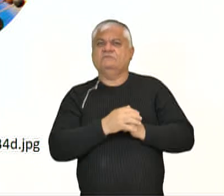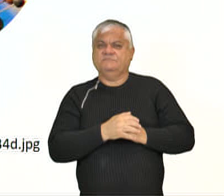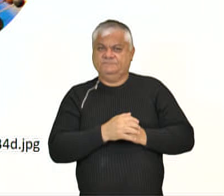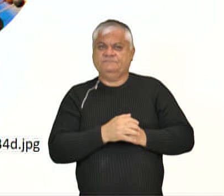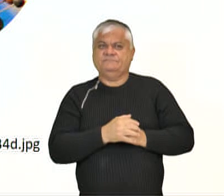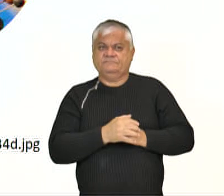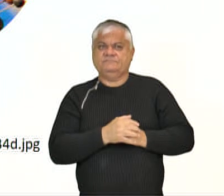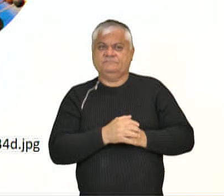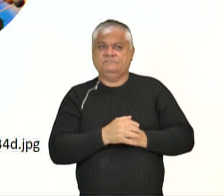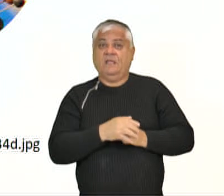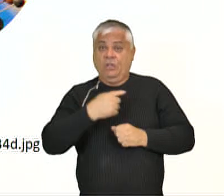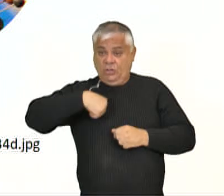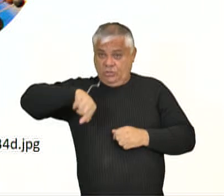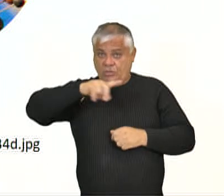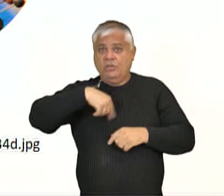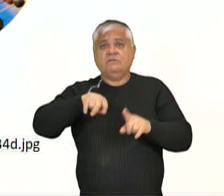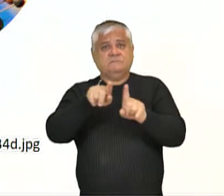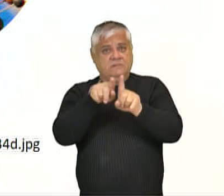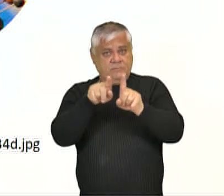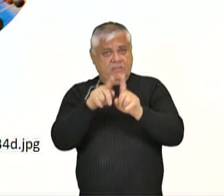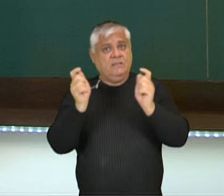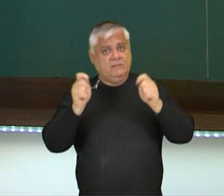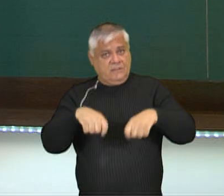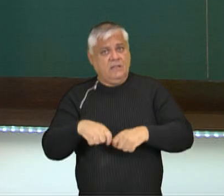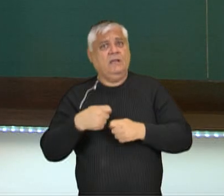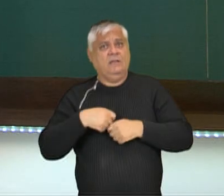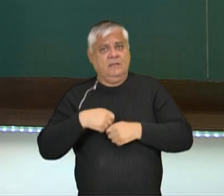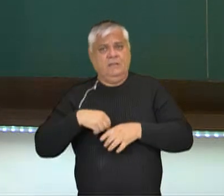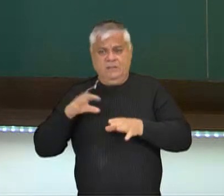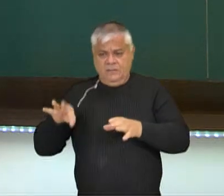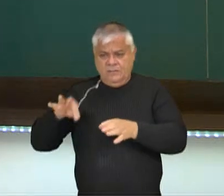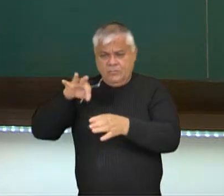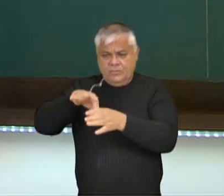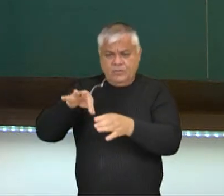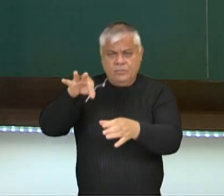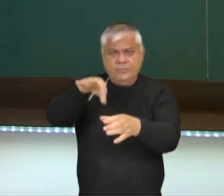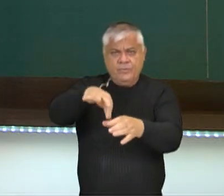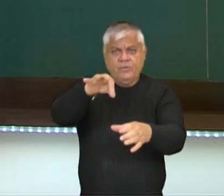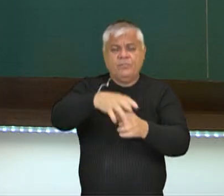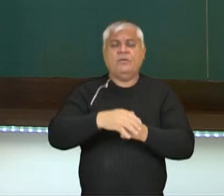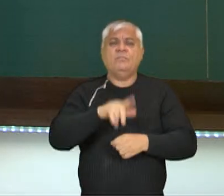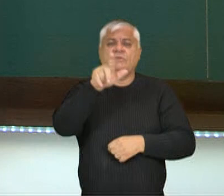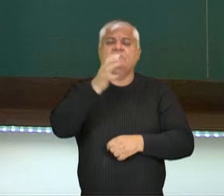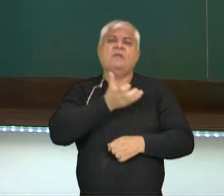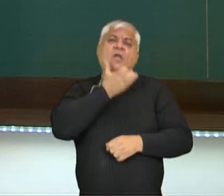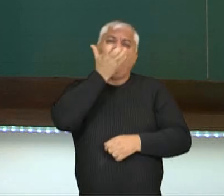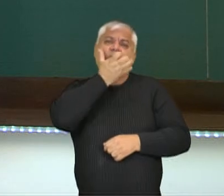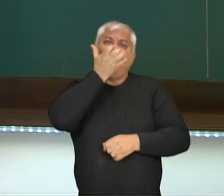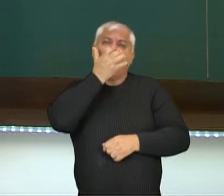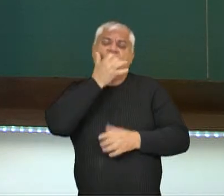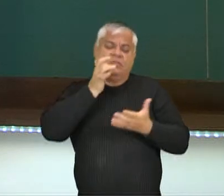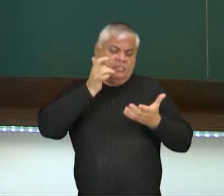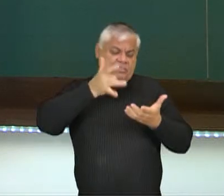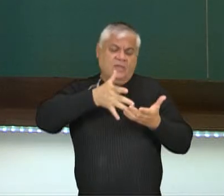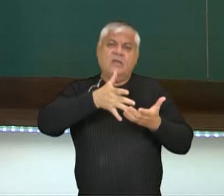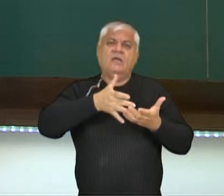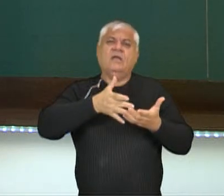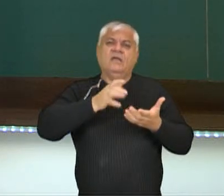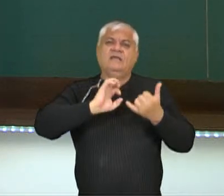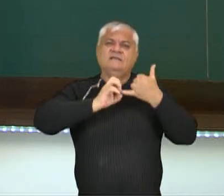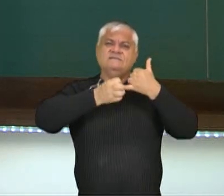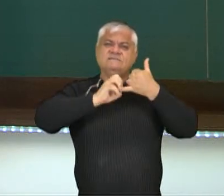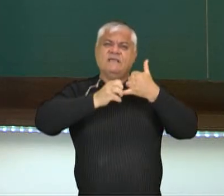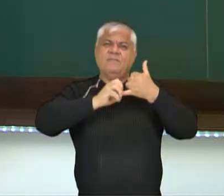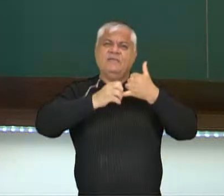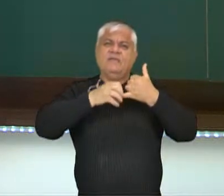até nós, somos agentes ali, né, para dispersar a semente. Né? A gente come um fruto e leva ele, né,